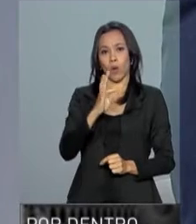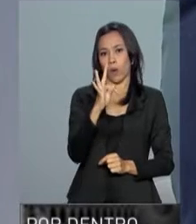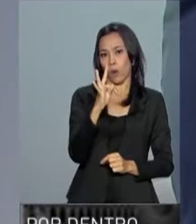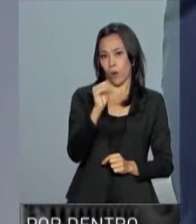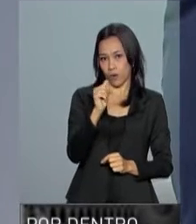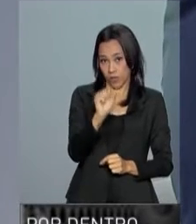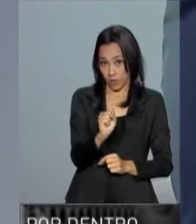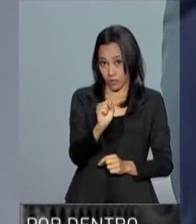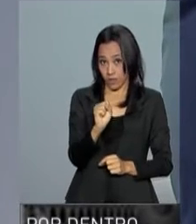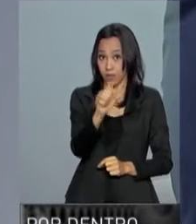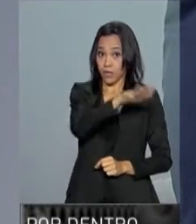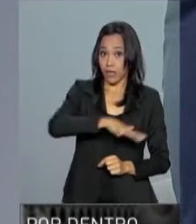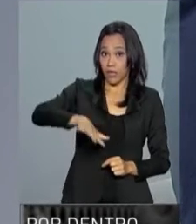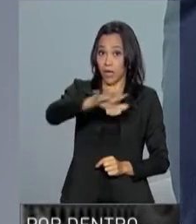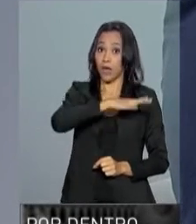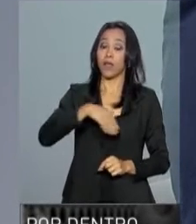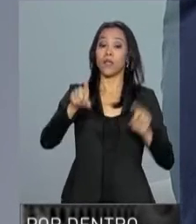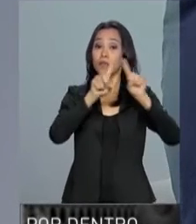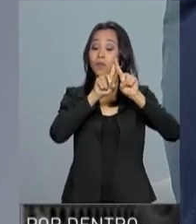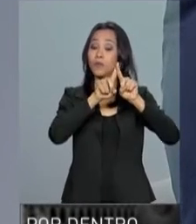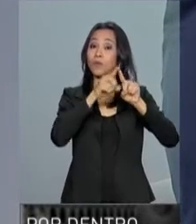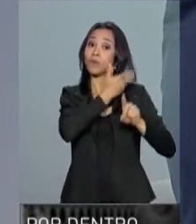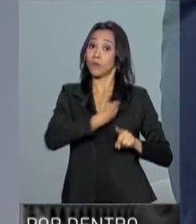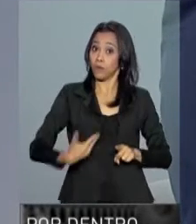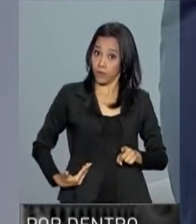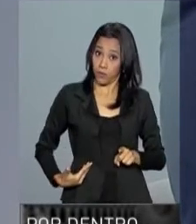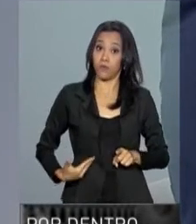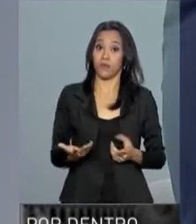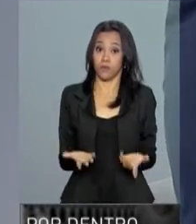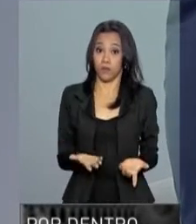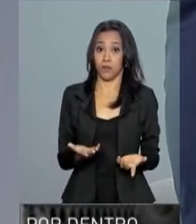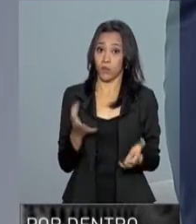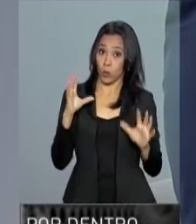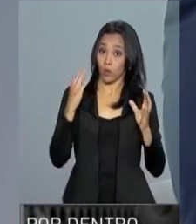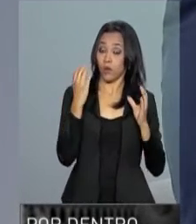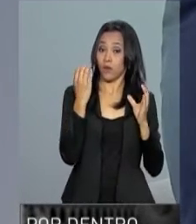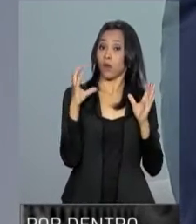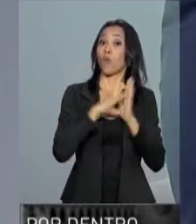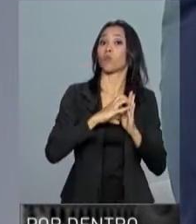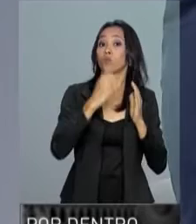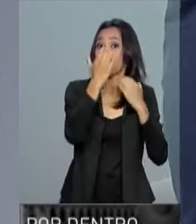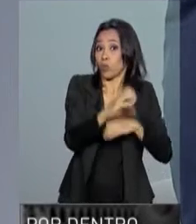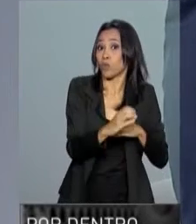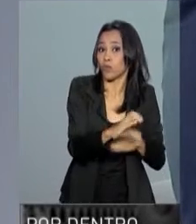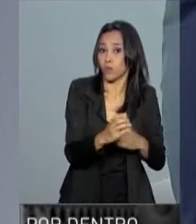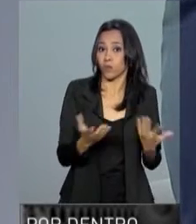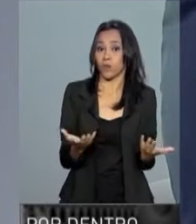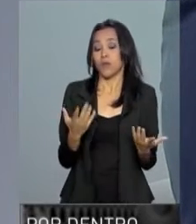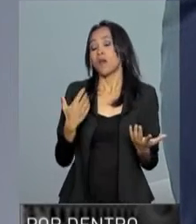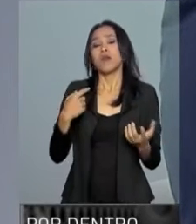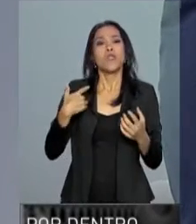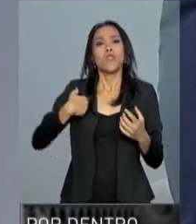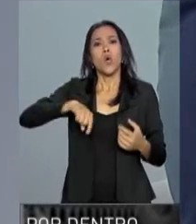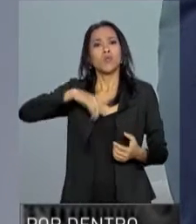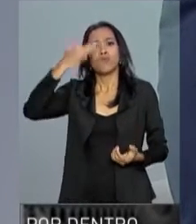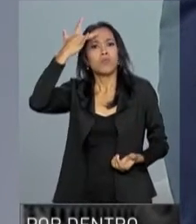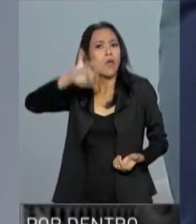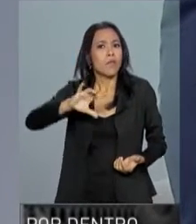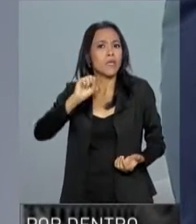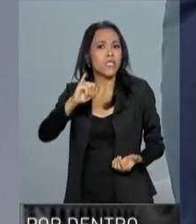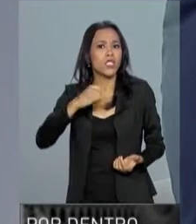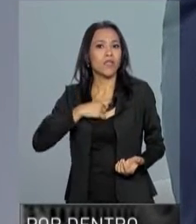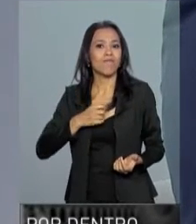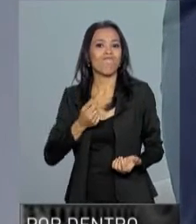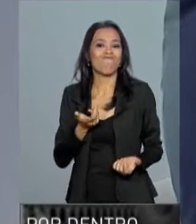público só que nós é não contávamos no Brasil que nós teríamos uma quantidade infinita